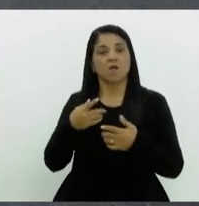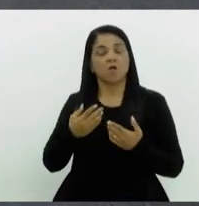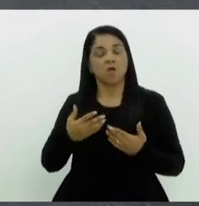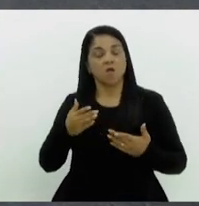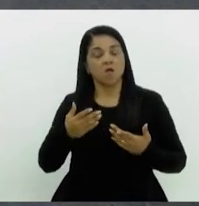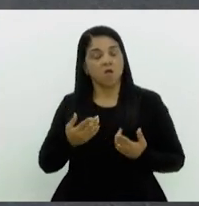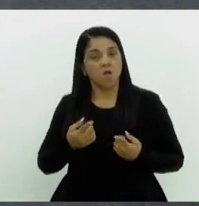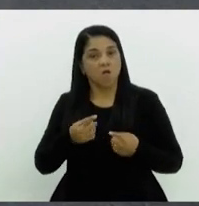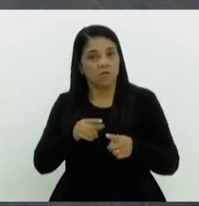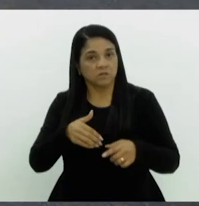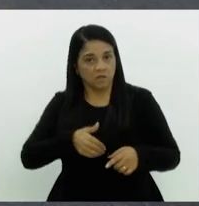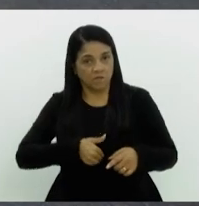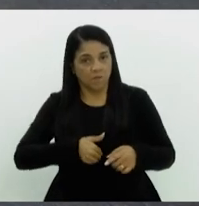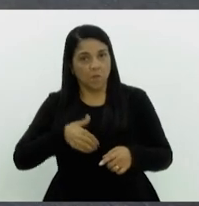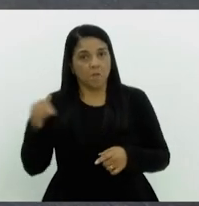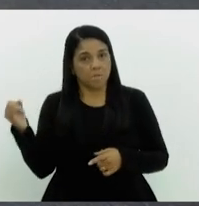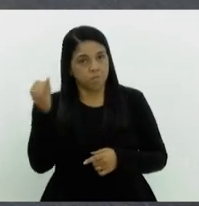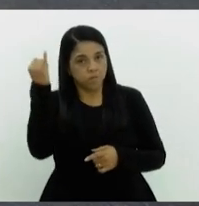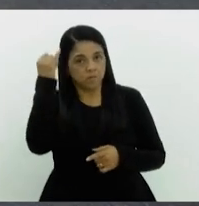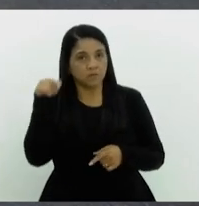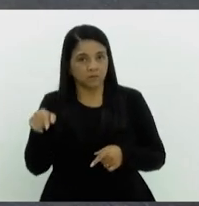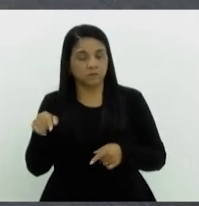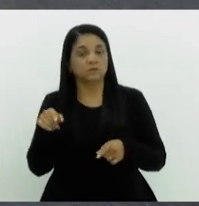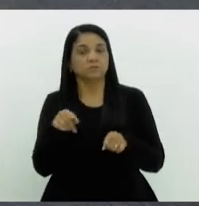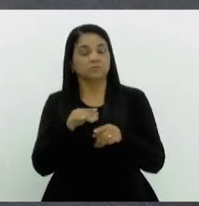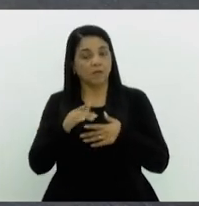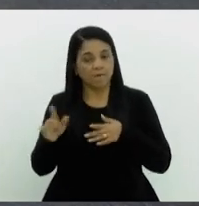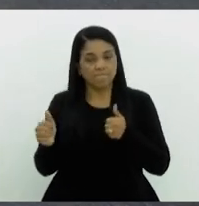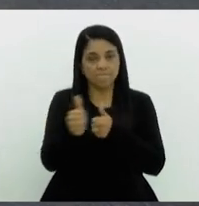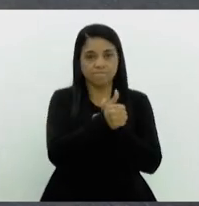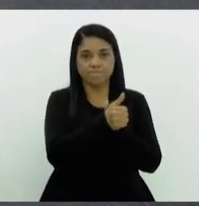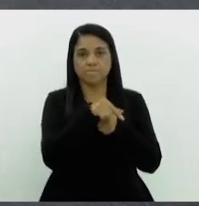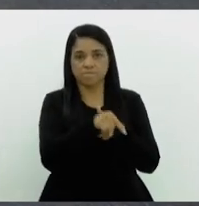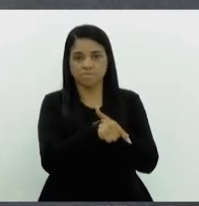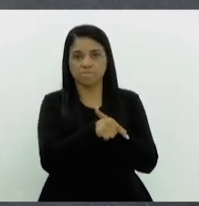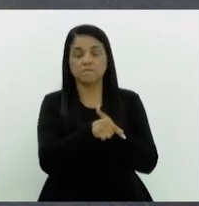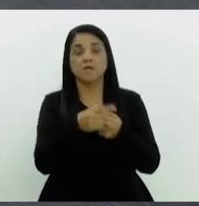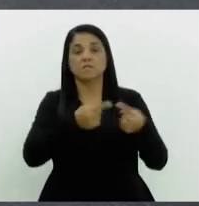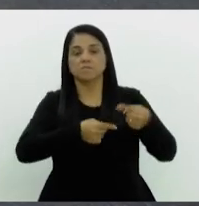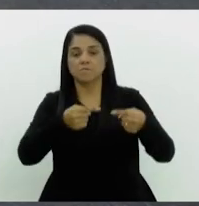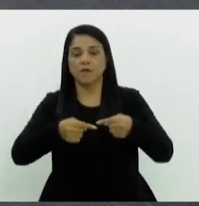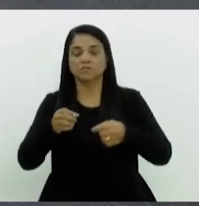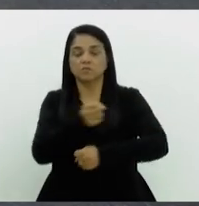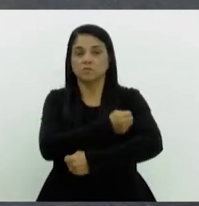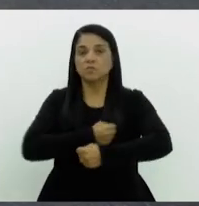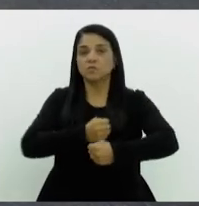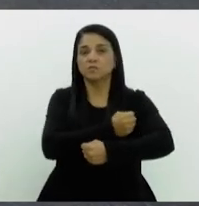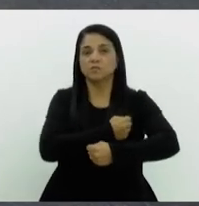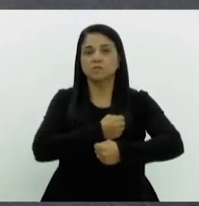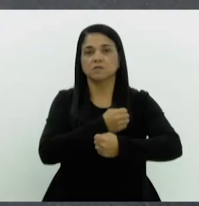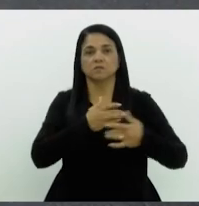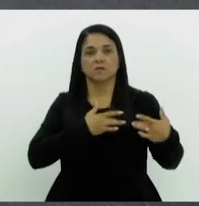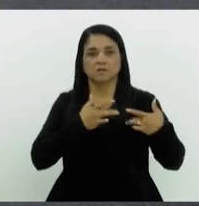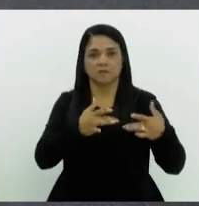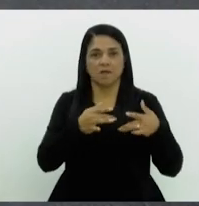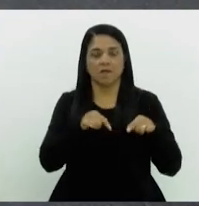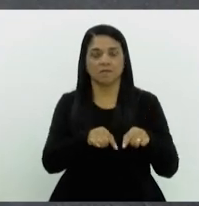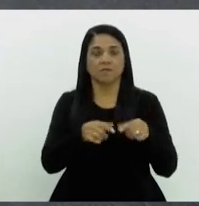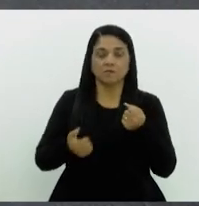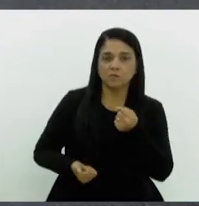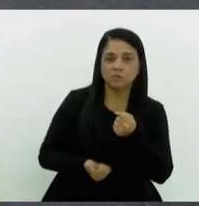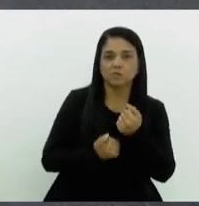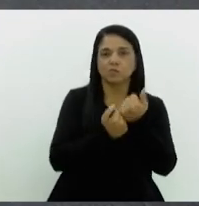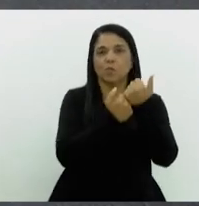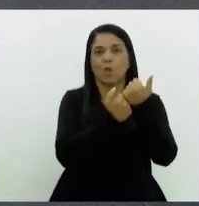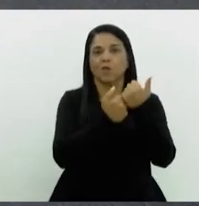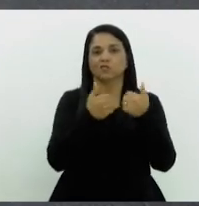e é importante. E hoje, quem está na linha de frente fazendo esse debate são as cozinhas solidárias, e todo o suporte técnico,